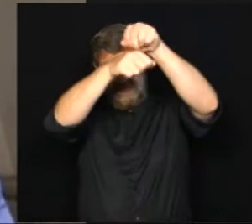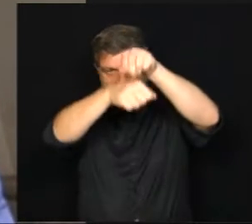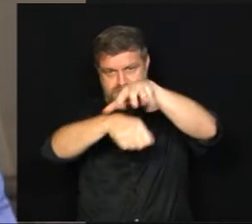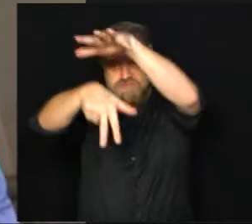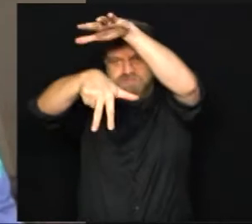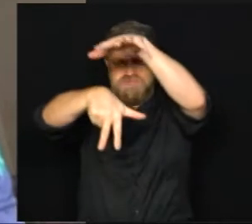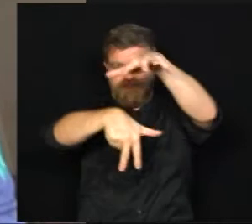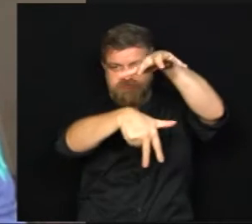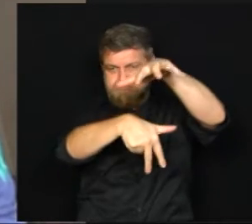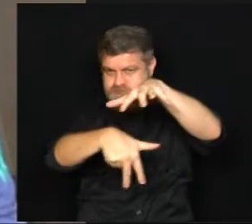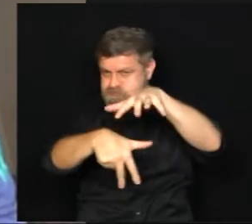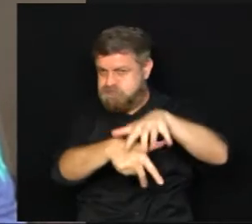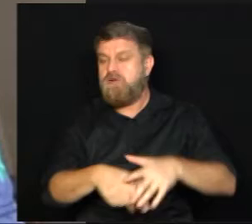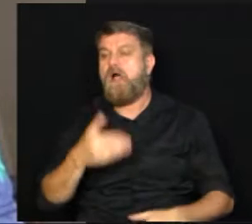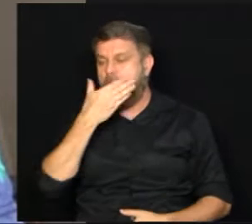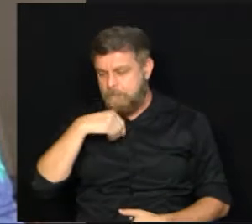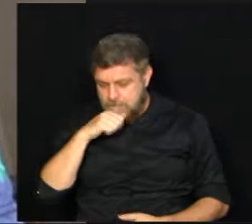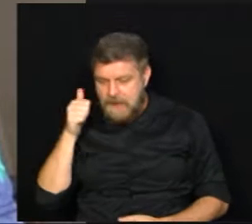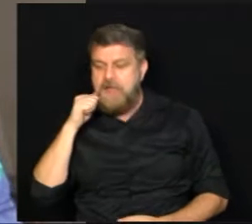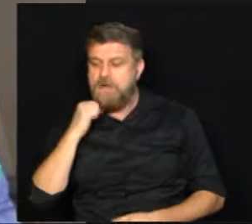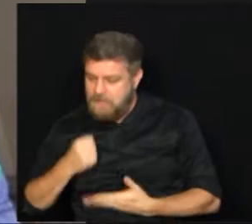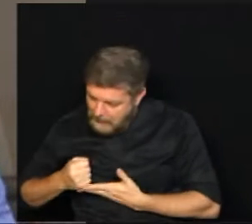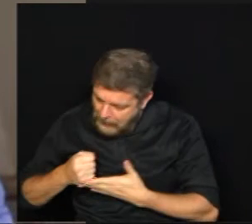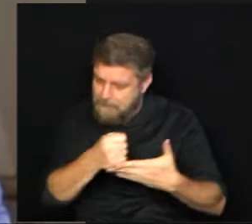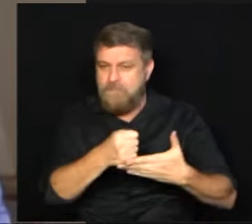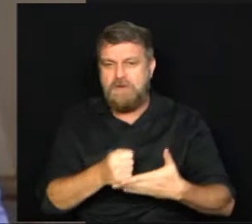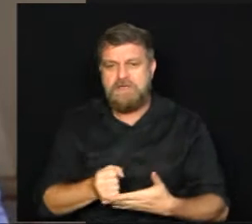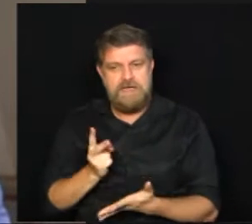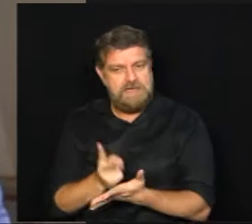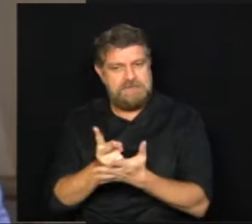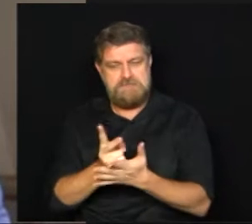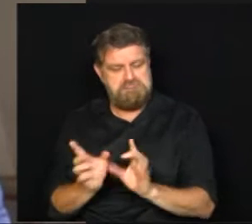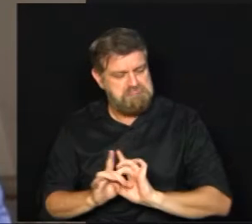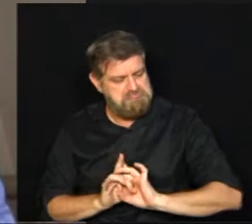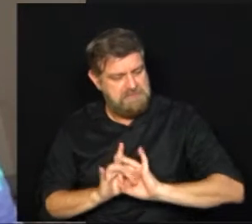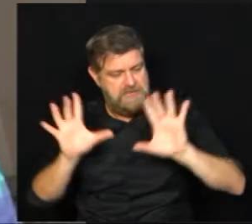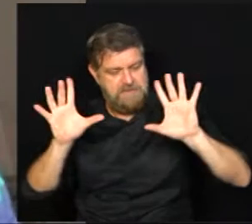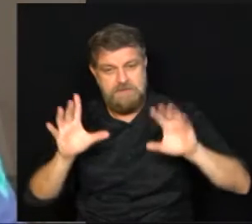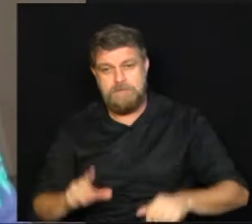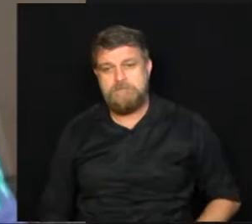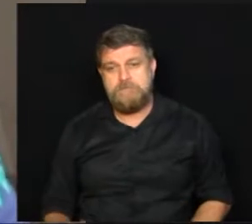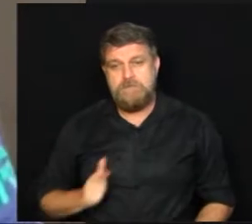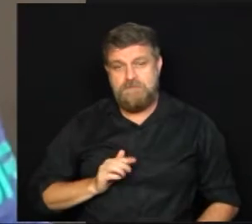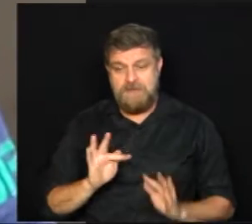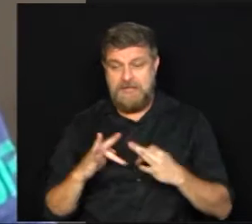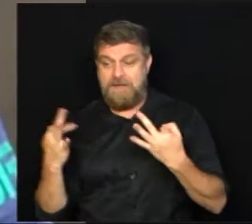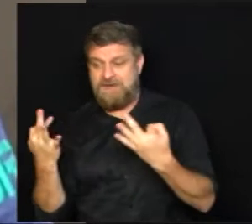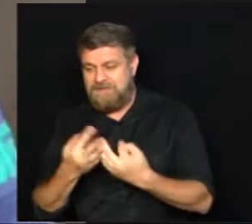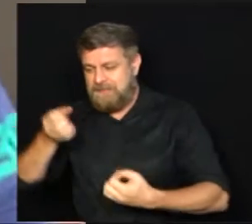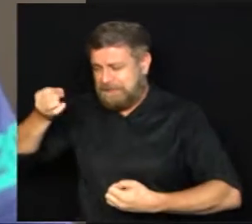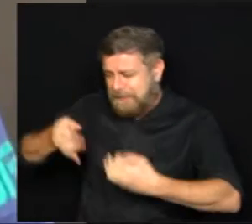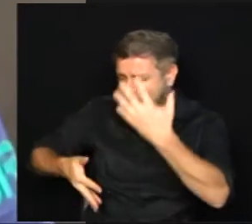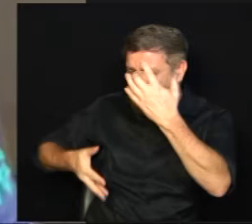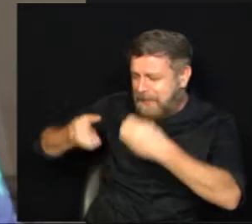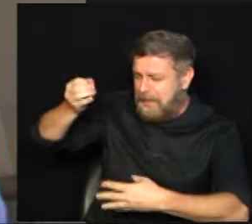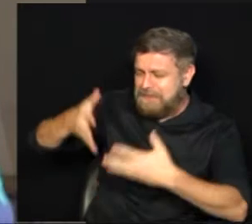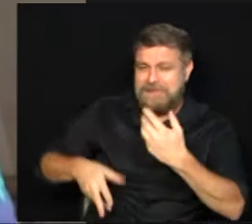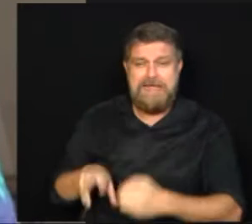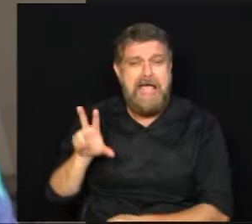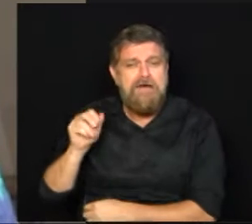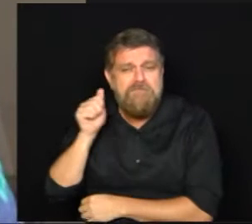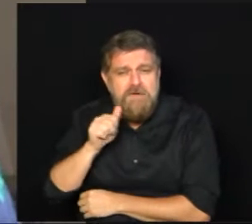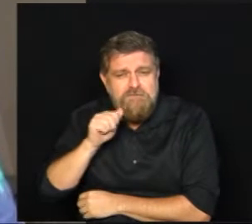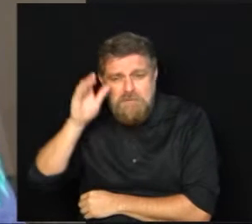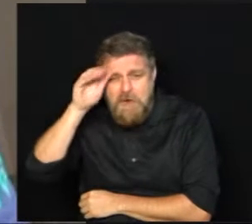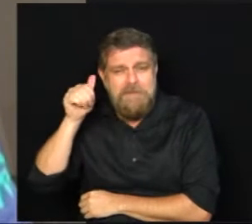apoiar. Então, eles sempre foram muito, muito incríveis nessa parte. E para explicar para a família, para a avó, para a